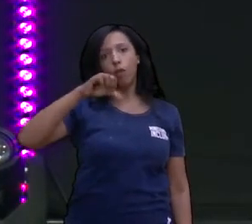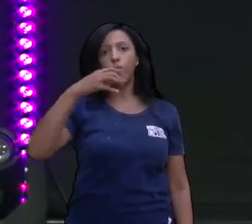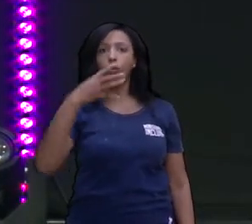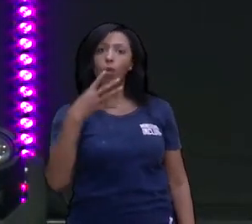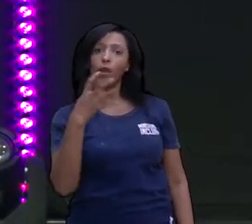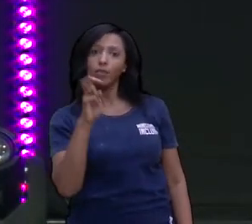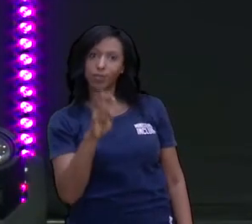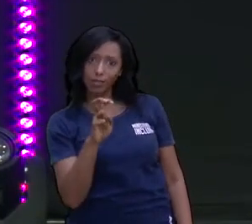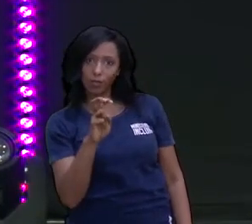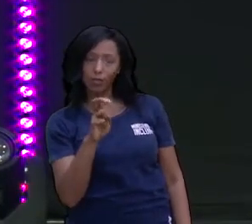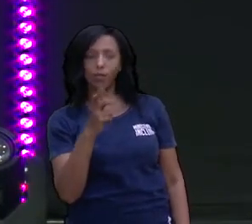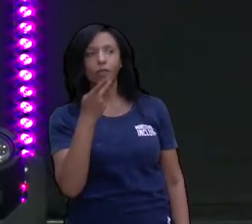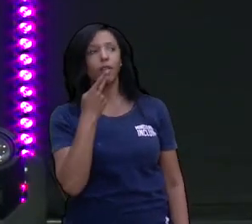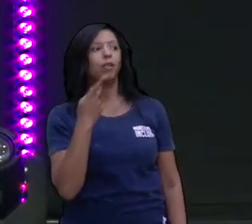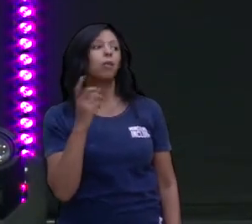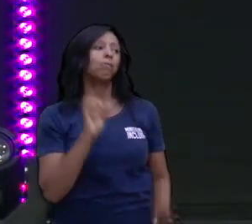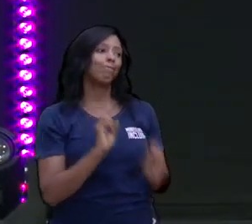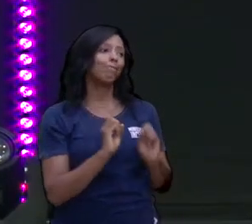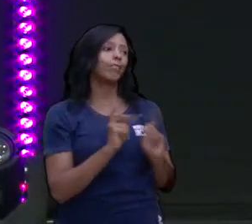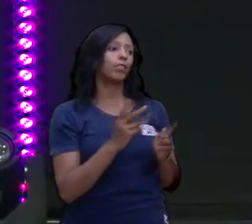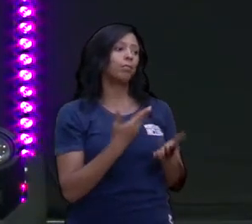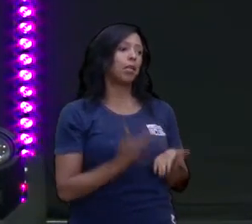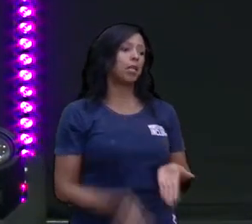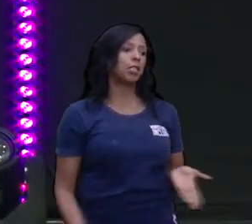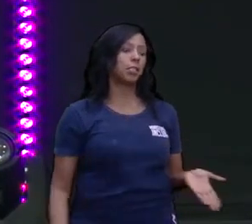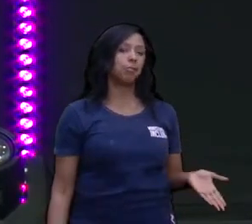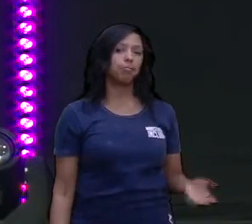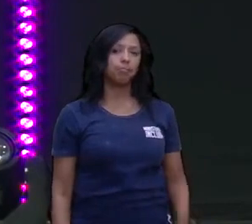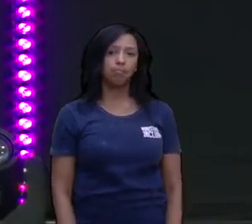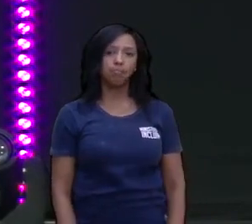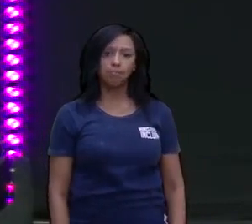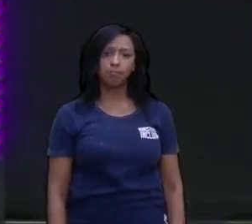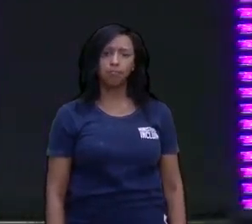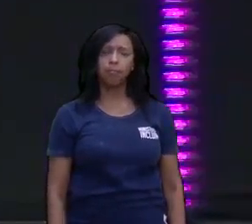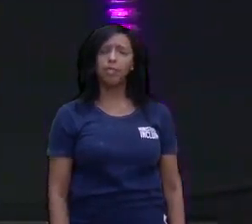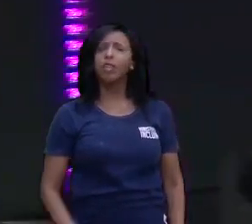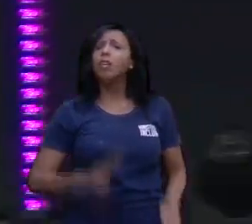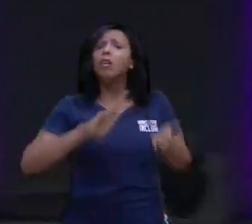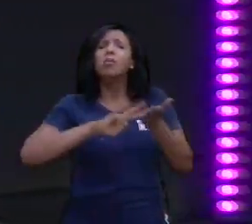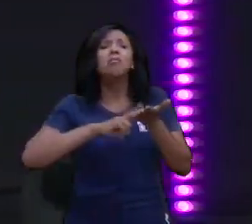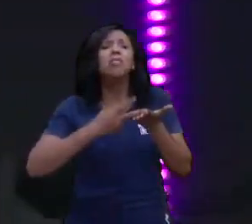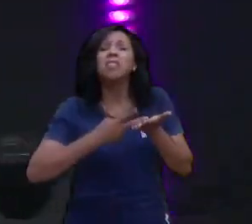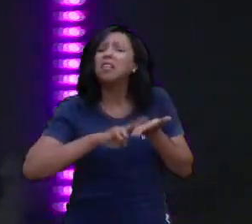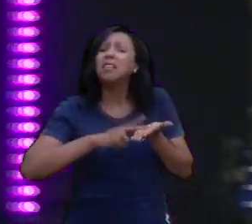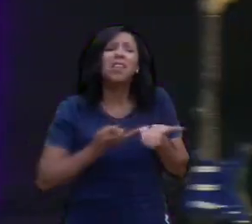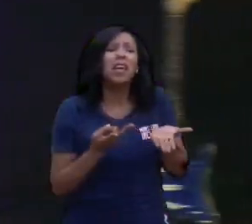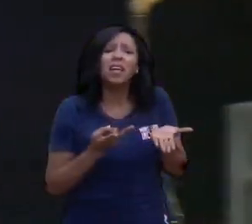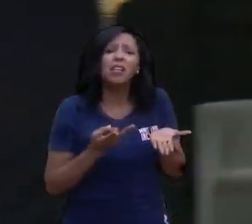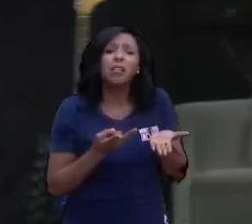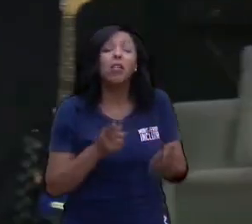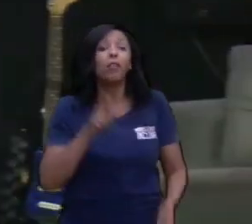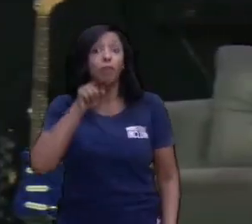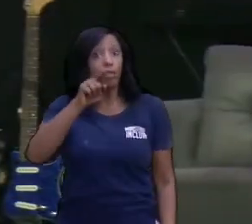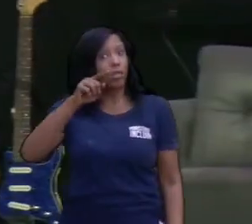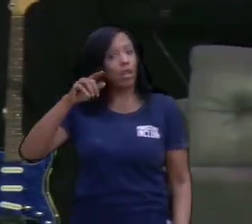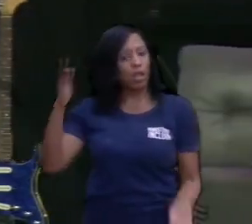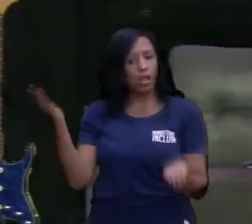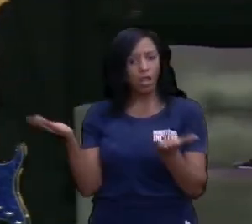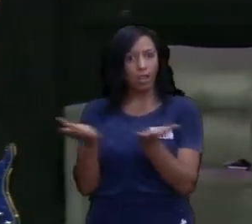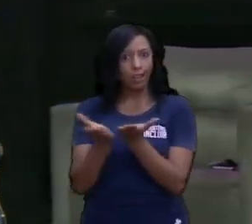falar perdendo a guerra e o que quer dizer isso pastor que quer dizer é que em Cristo você